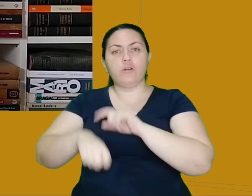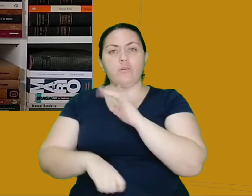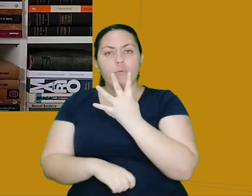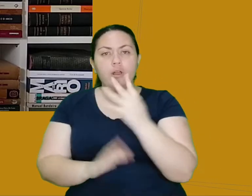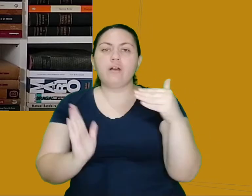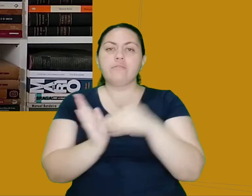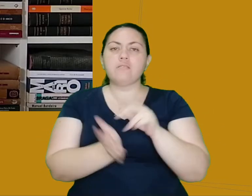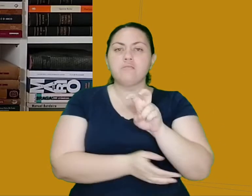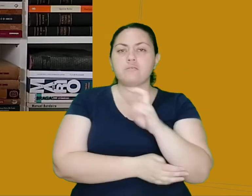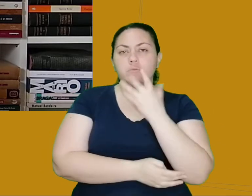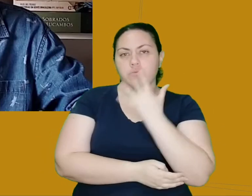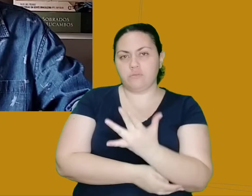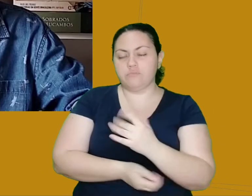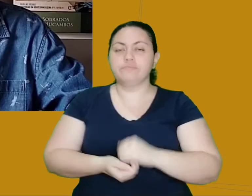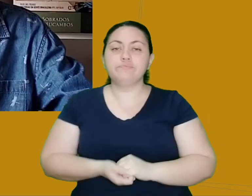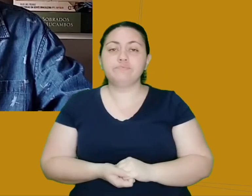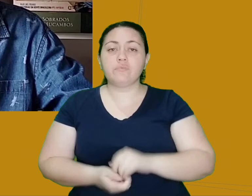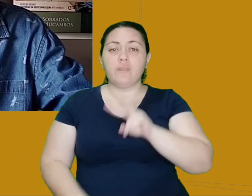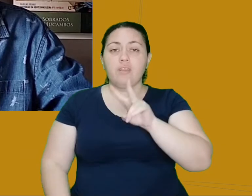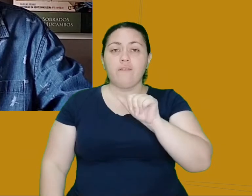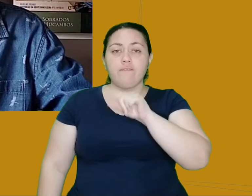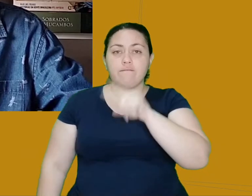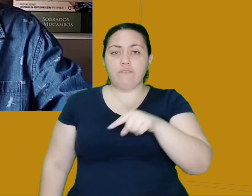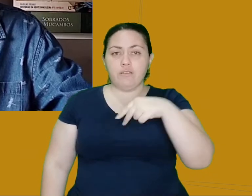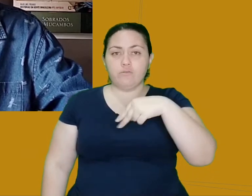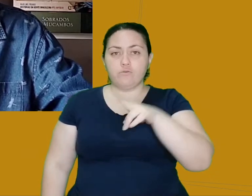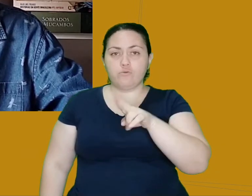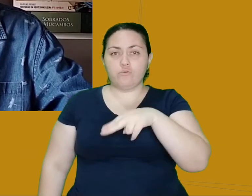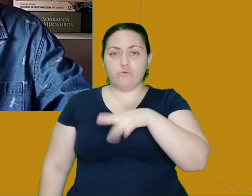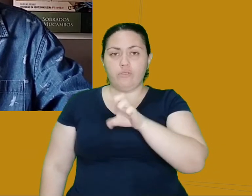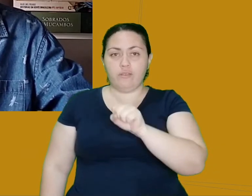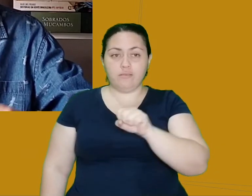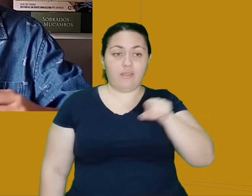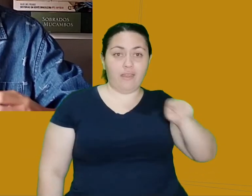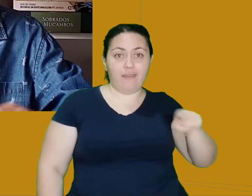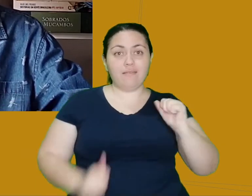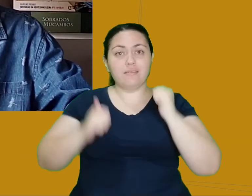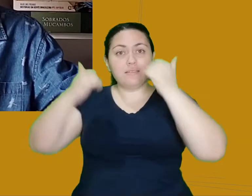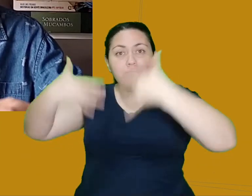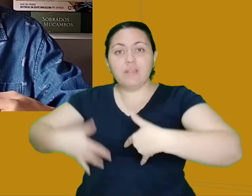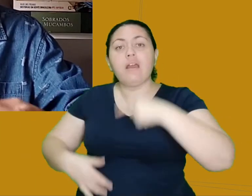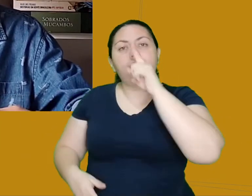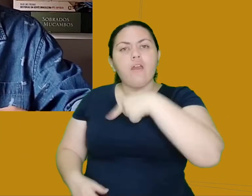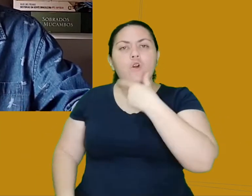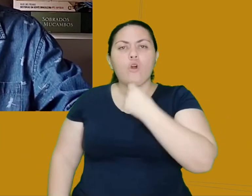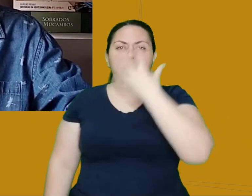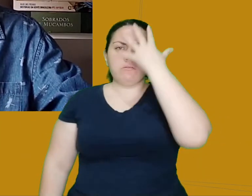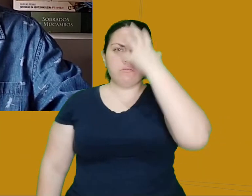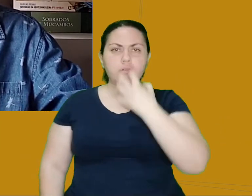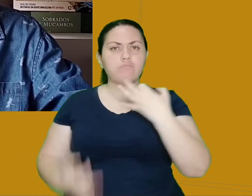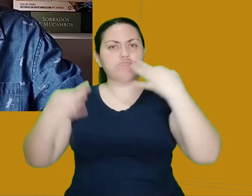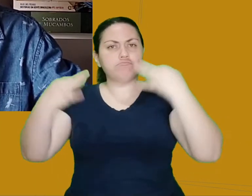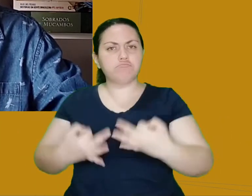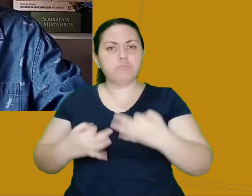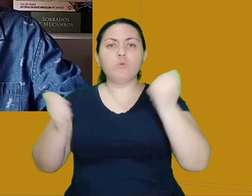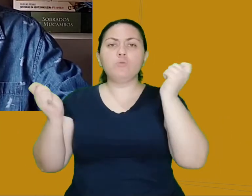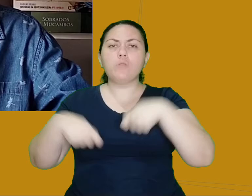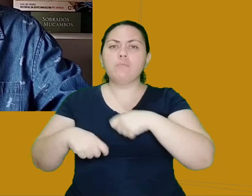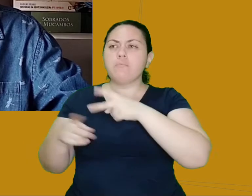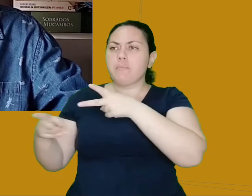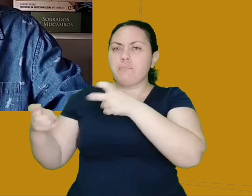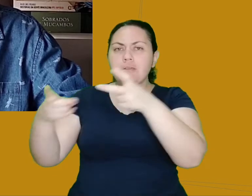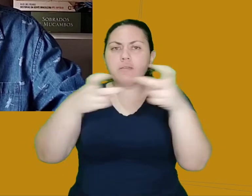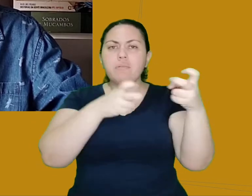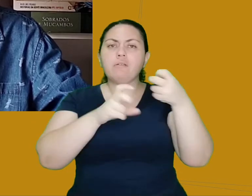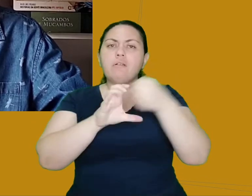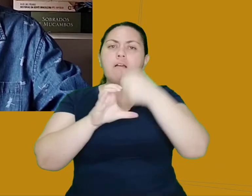4 e as 5 horas da tarde. Vaz Nunes é caracterizado pelo narrador como um homem reservado, sério, que tinha a capacidade de